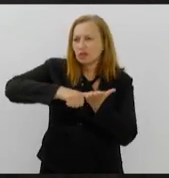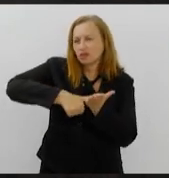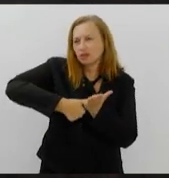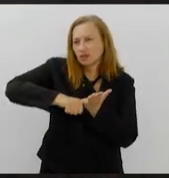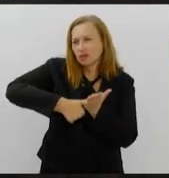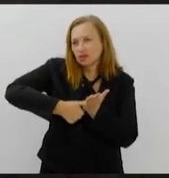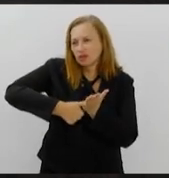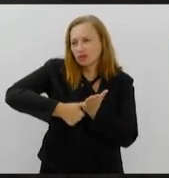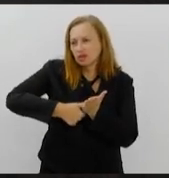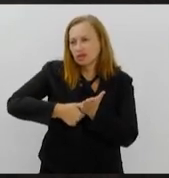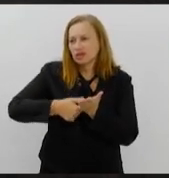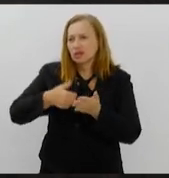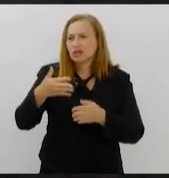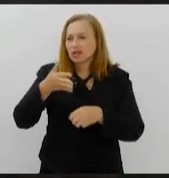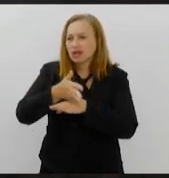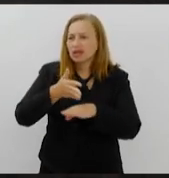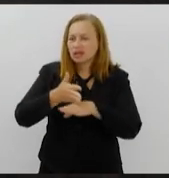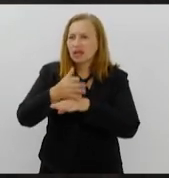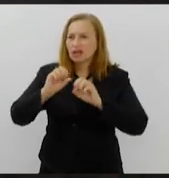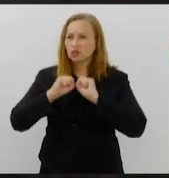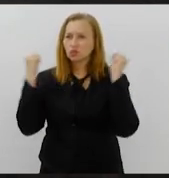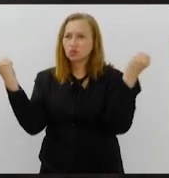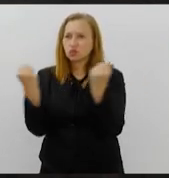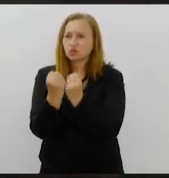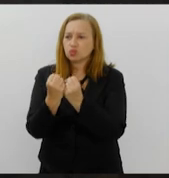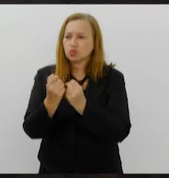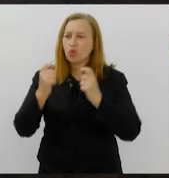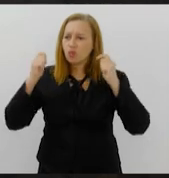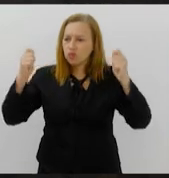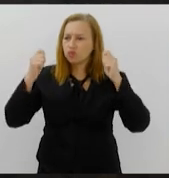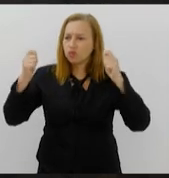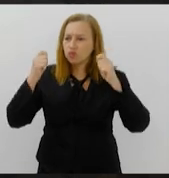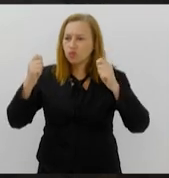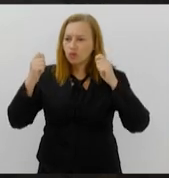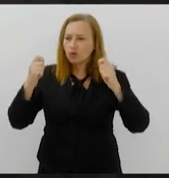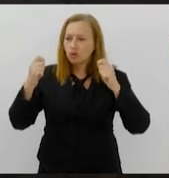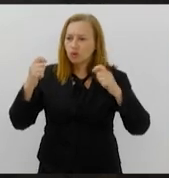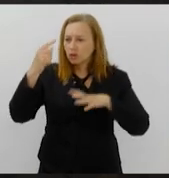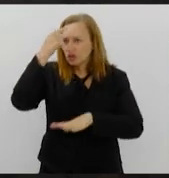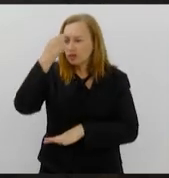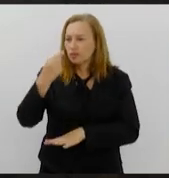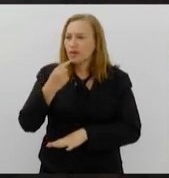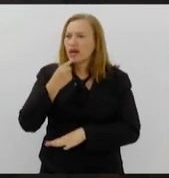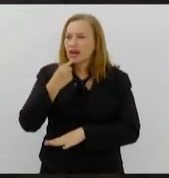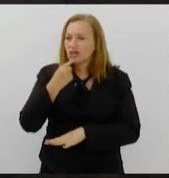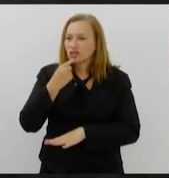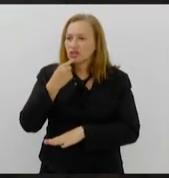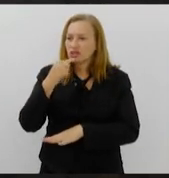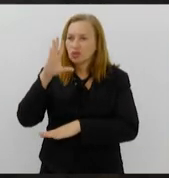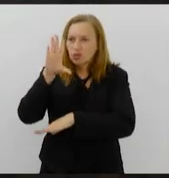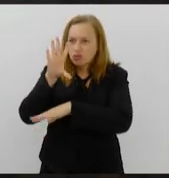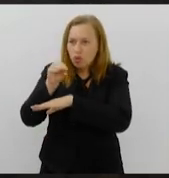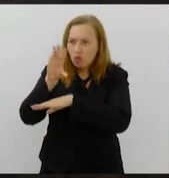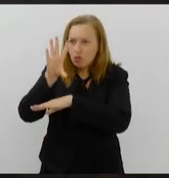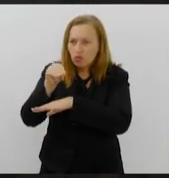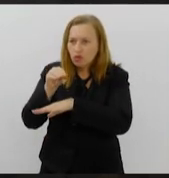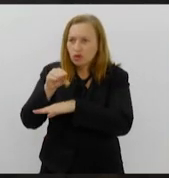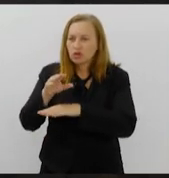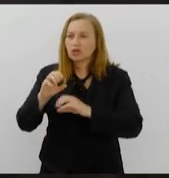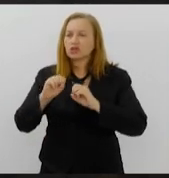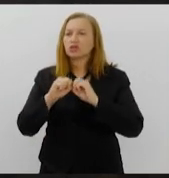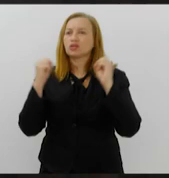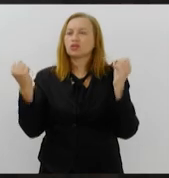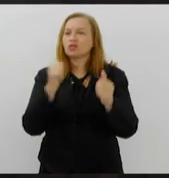dos torcedores e de sistema de monitoramento por imagem em toda a área comum dos estádios de futebol,